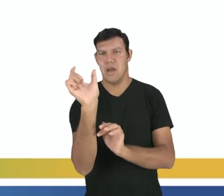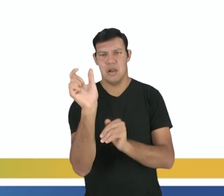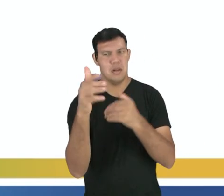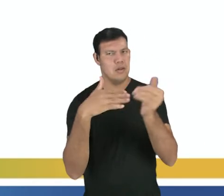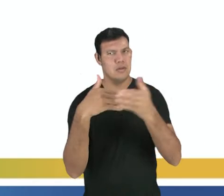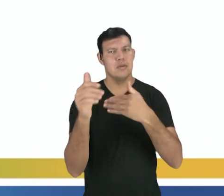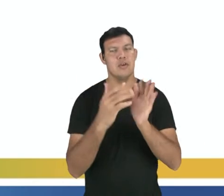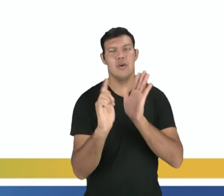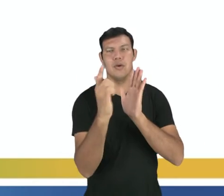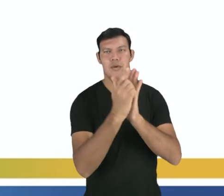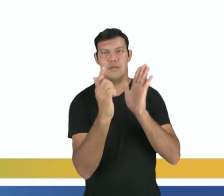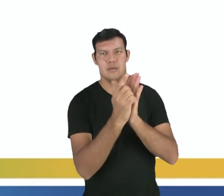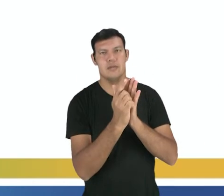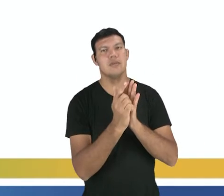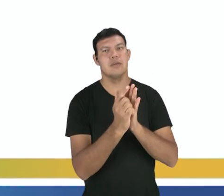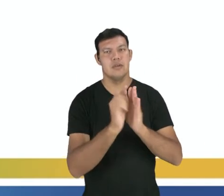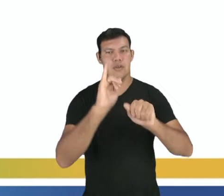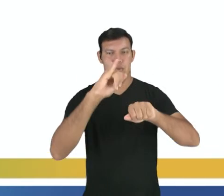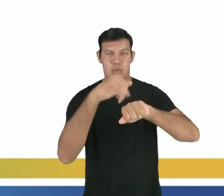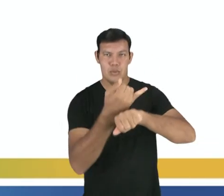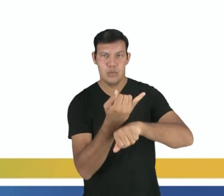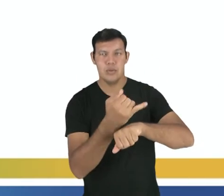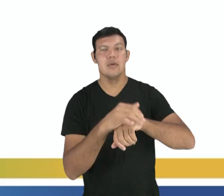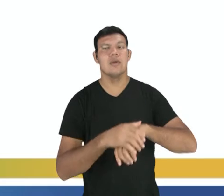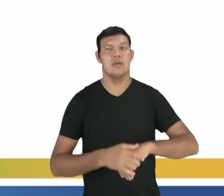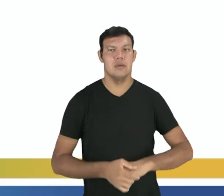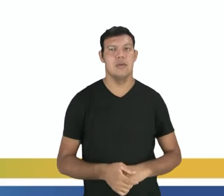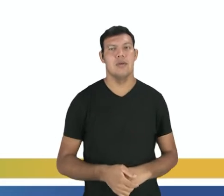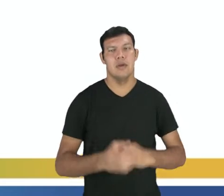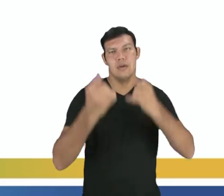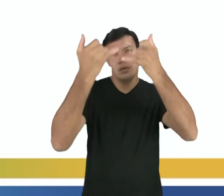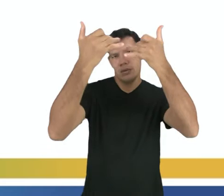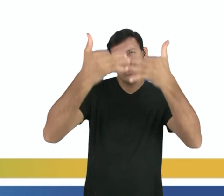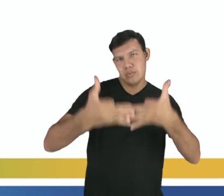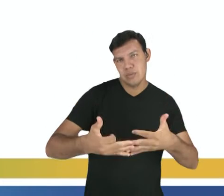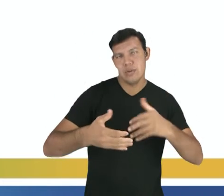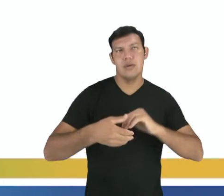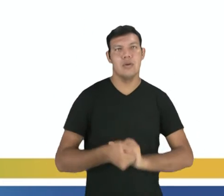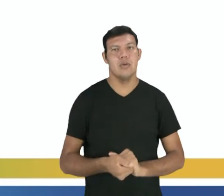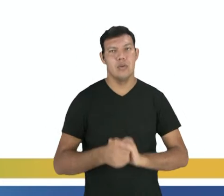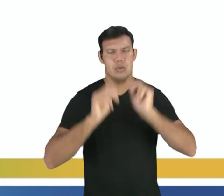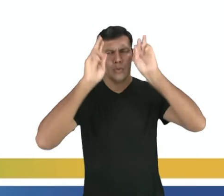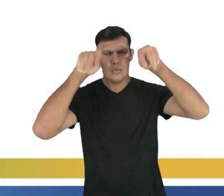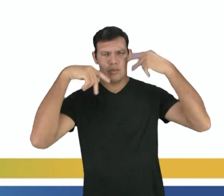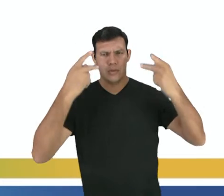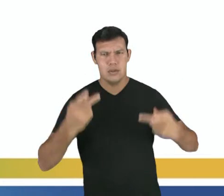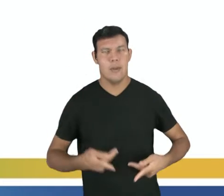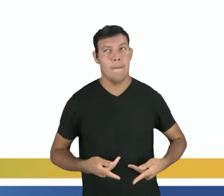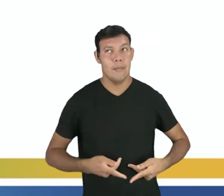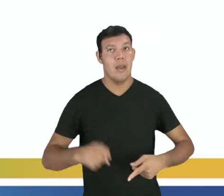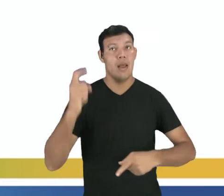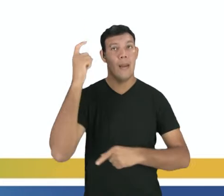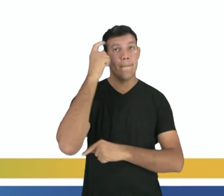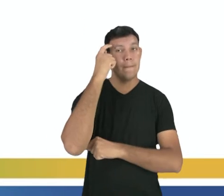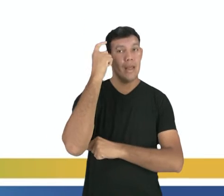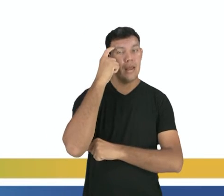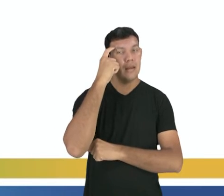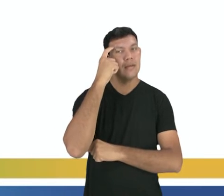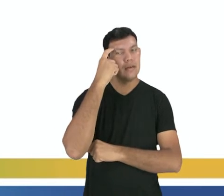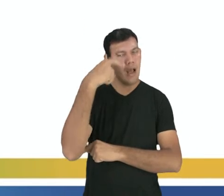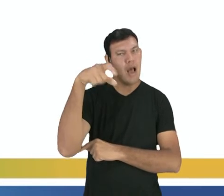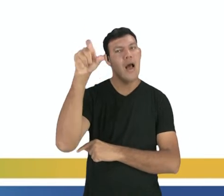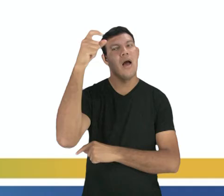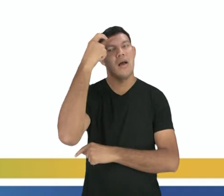e que tem a função de adjetivo que venha para explicar. É o homem, que homem? O que pensa. É um